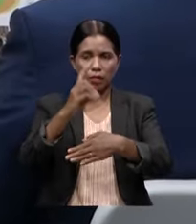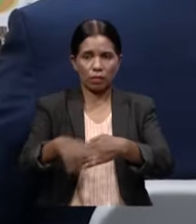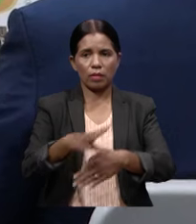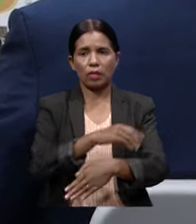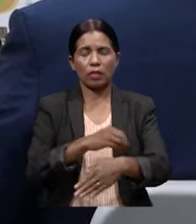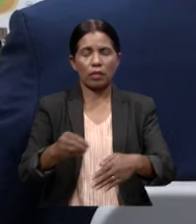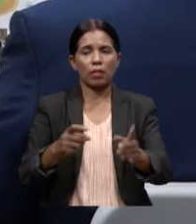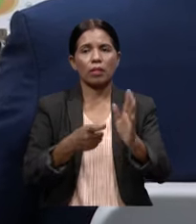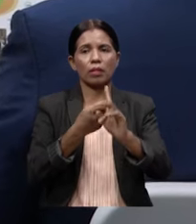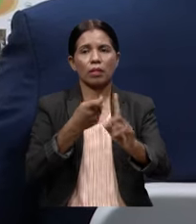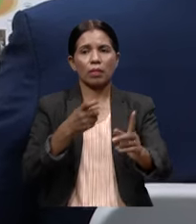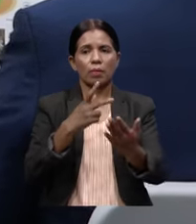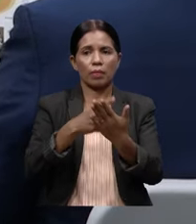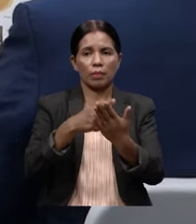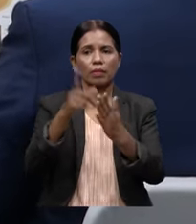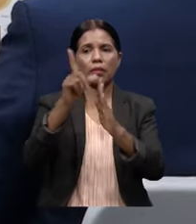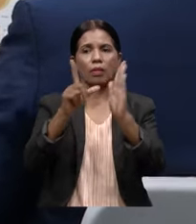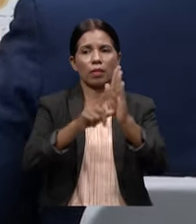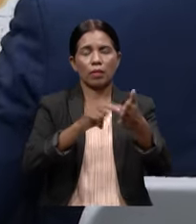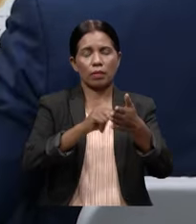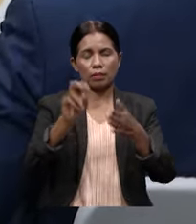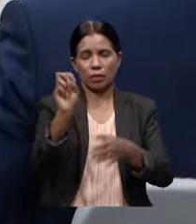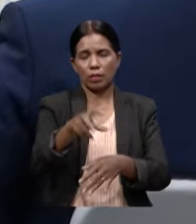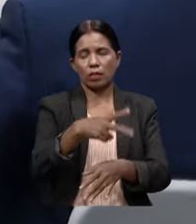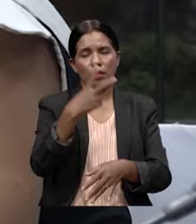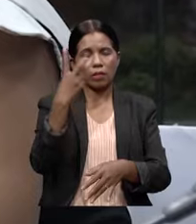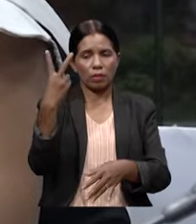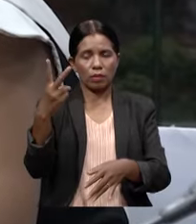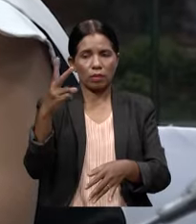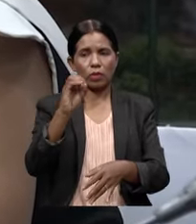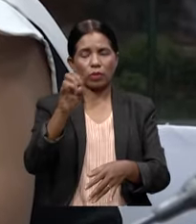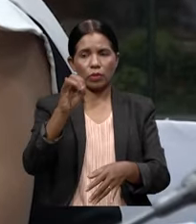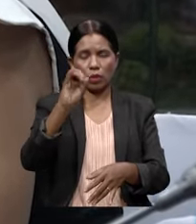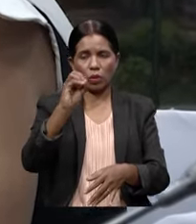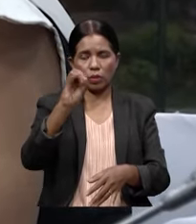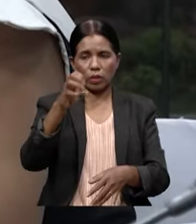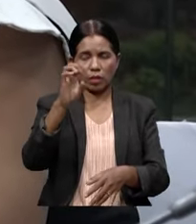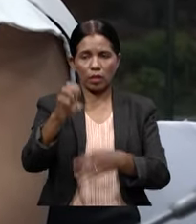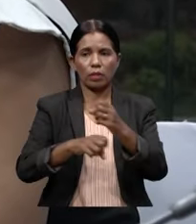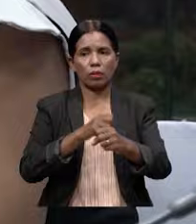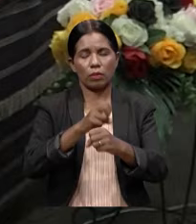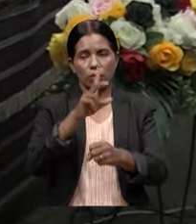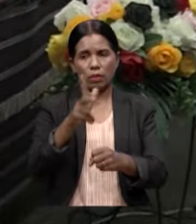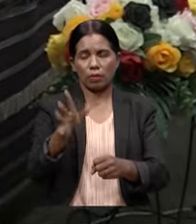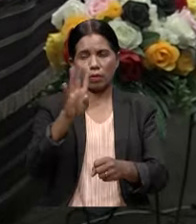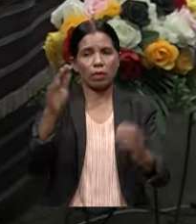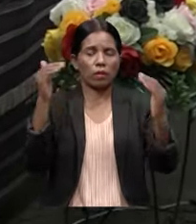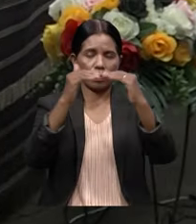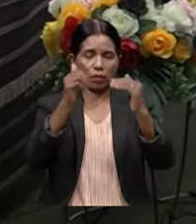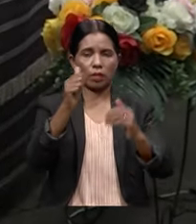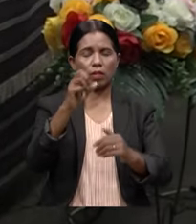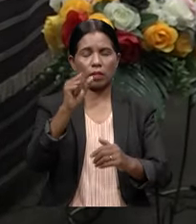apreciação inicial para a proposta lei número Sanorecen Rua Barra Sexta, Orçamento Geral Estado de Narinho, Rua Orecen Lima. A foi no encontro, Assanami